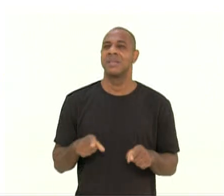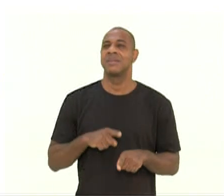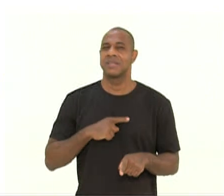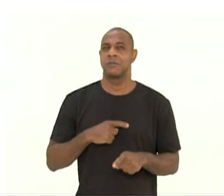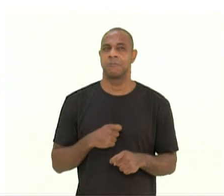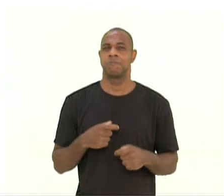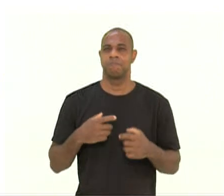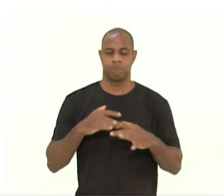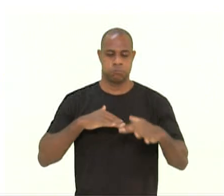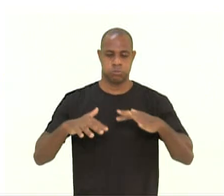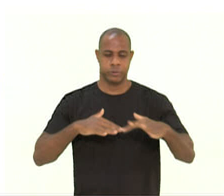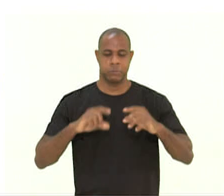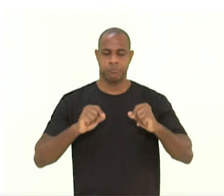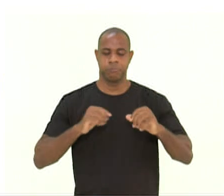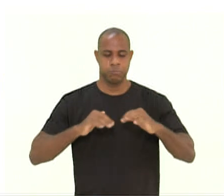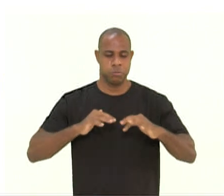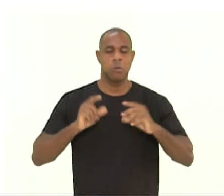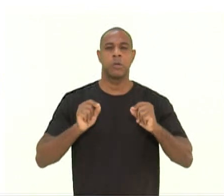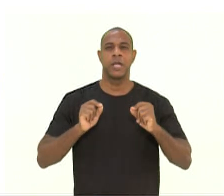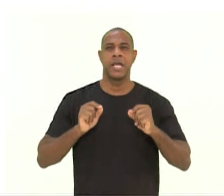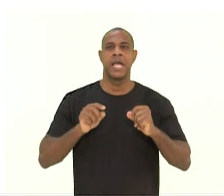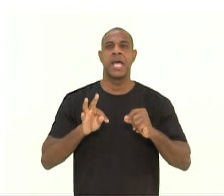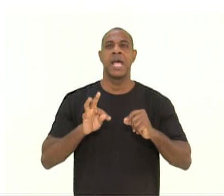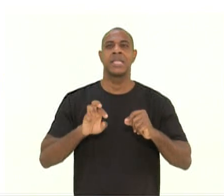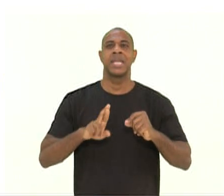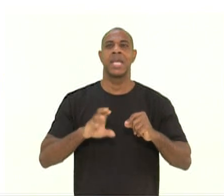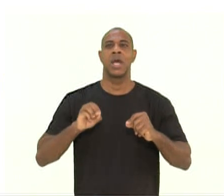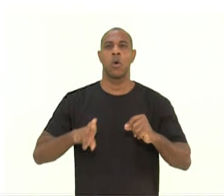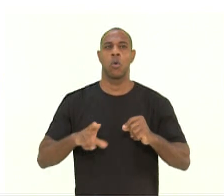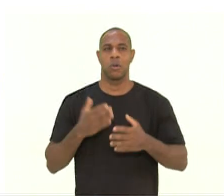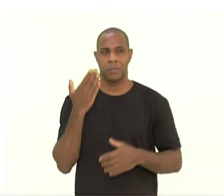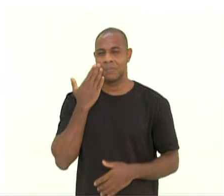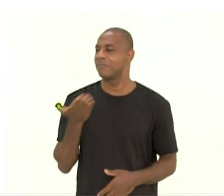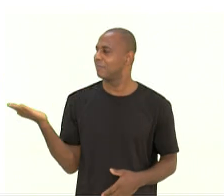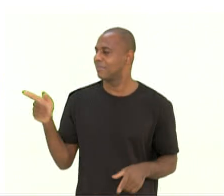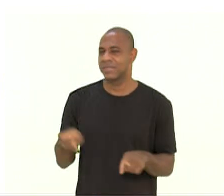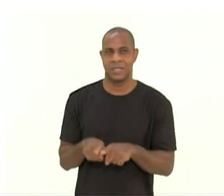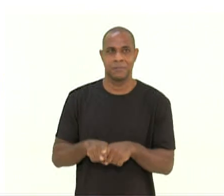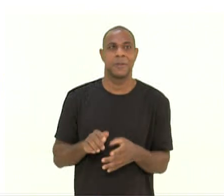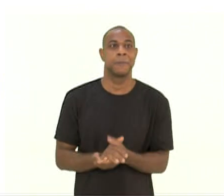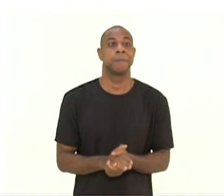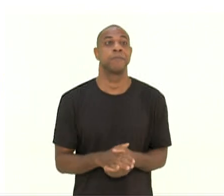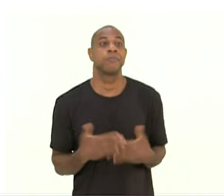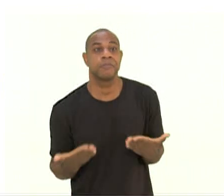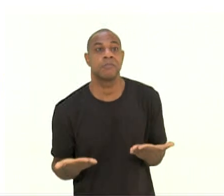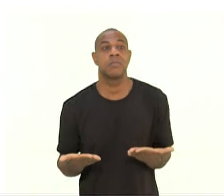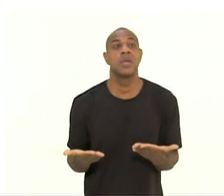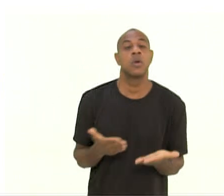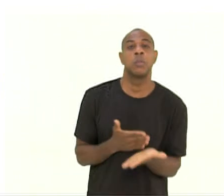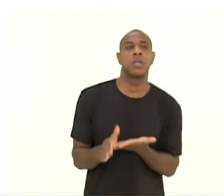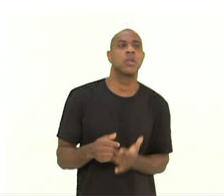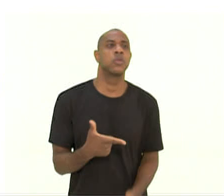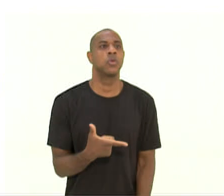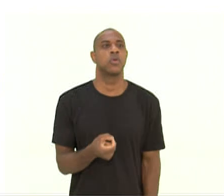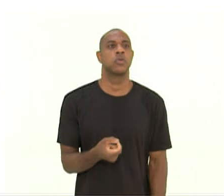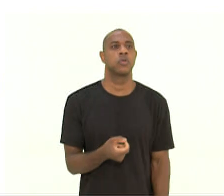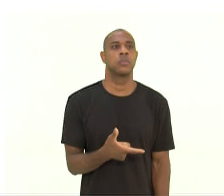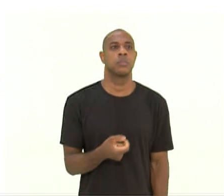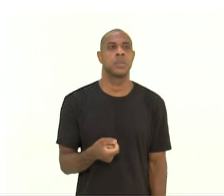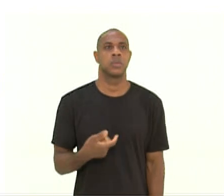espalhadas pelo mundo. Mas o principal foco de atuação do grupo, na Síria e no Iraque. E ele surgiu em 2004 como